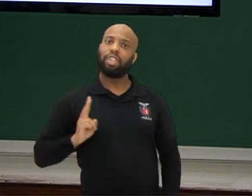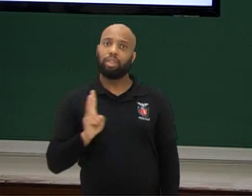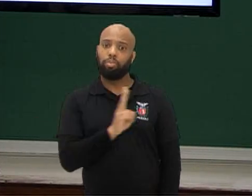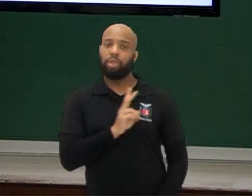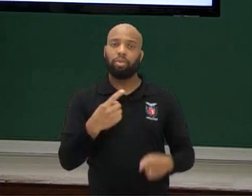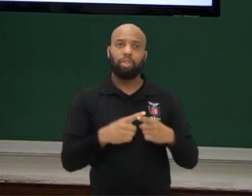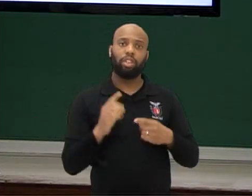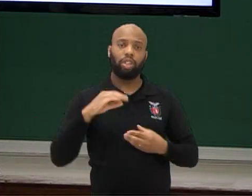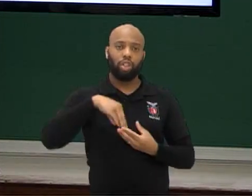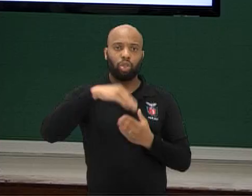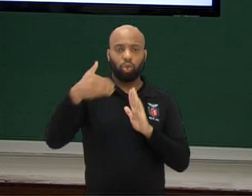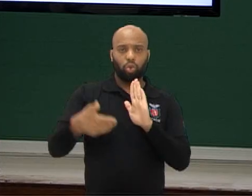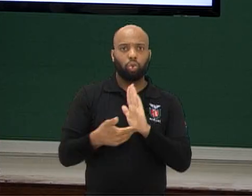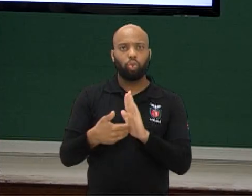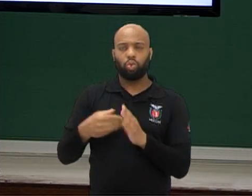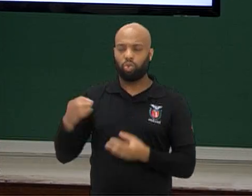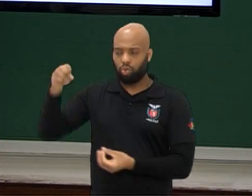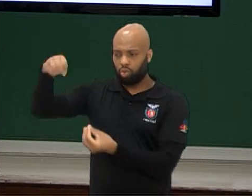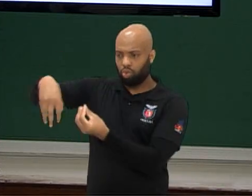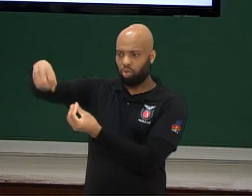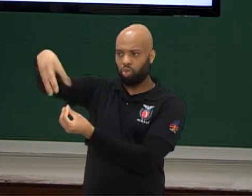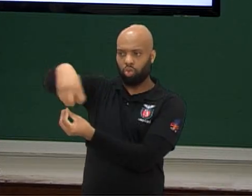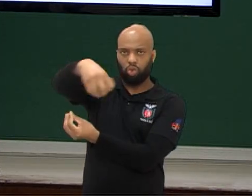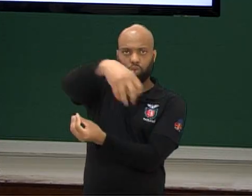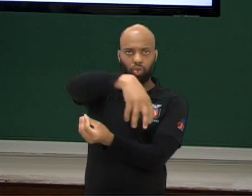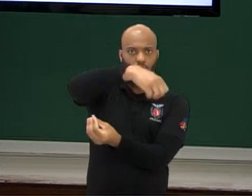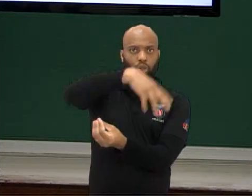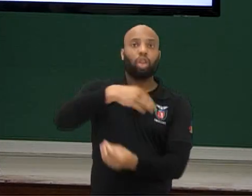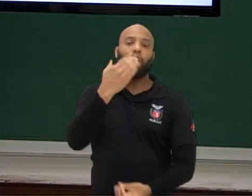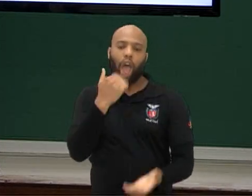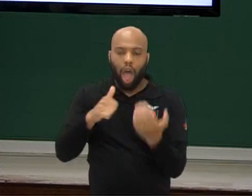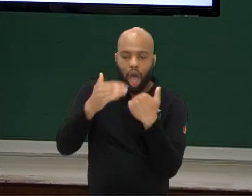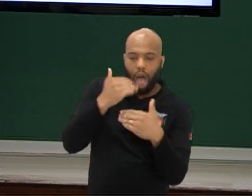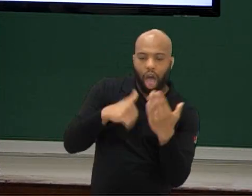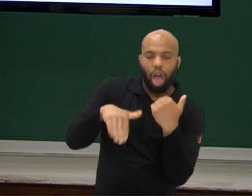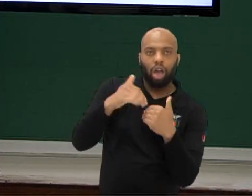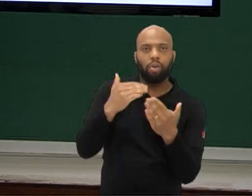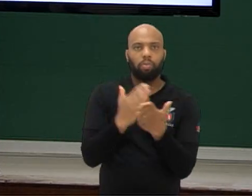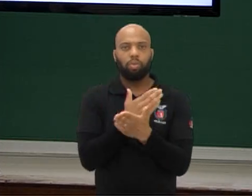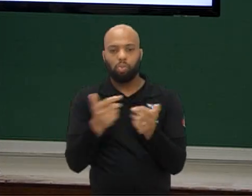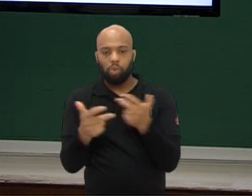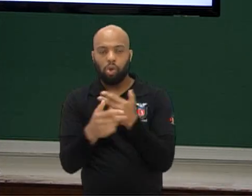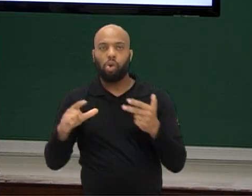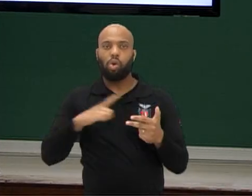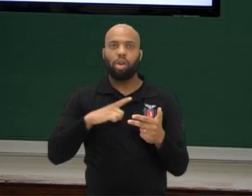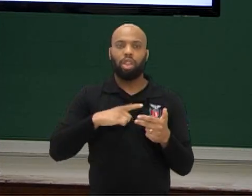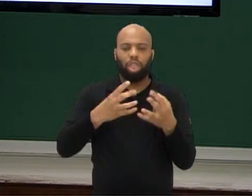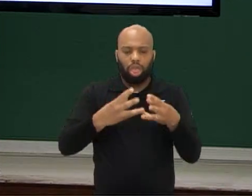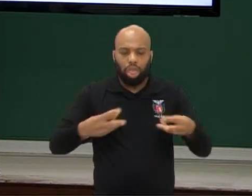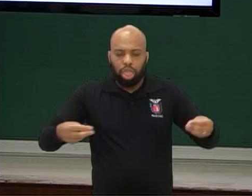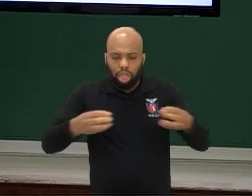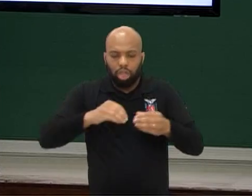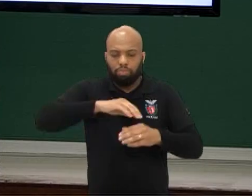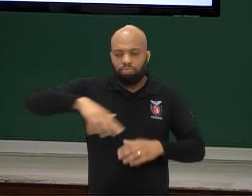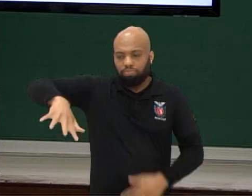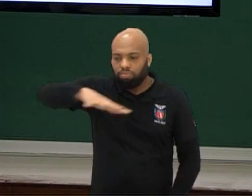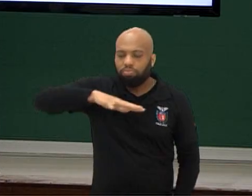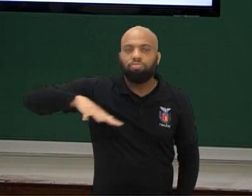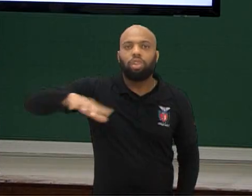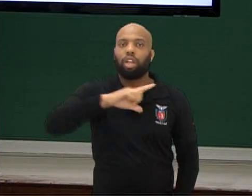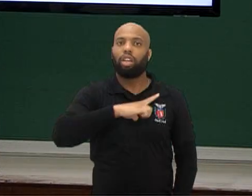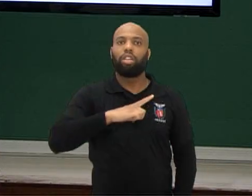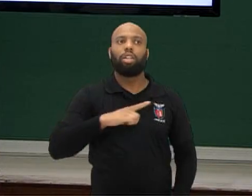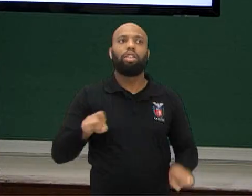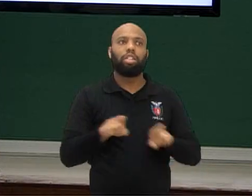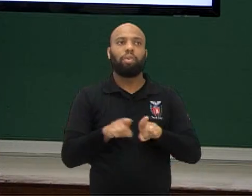os fungos são heterotróficos, ou seja, se alimentam de substâncias que estão dissolvidas no ambiente. Eles têm